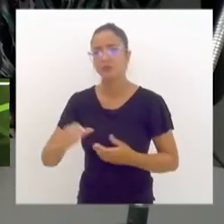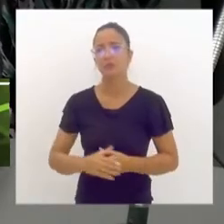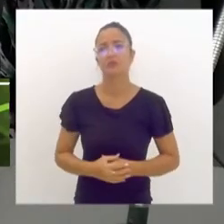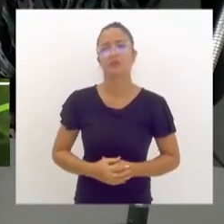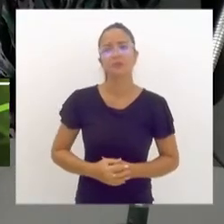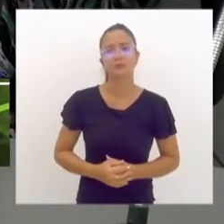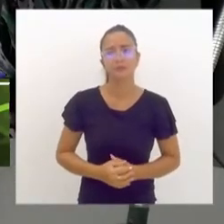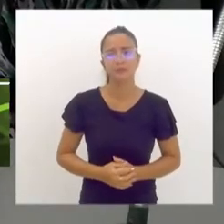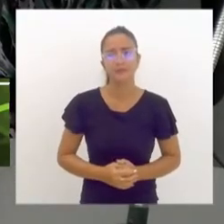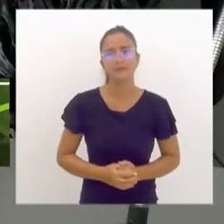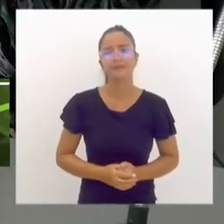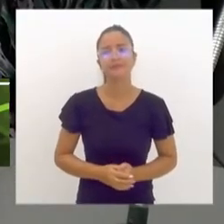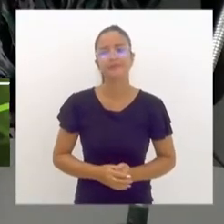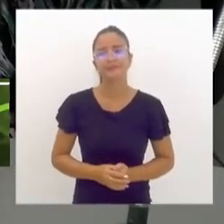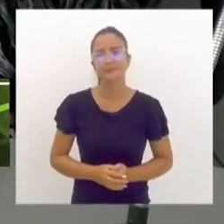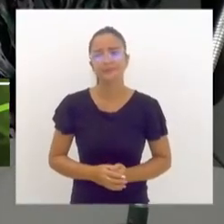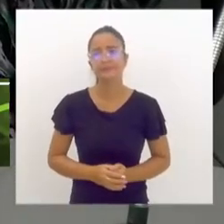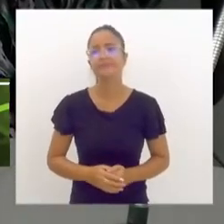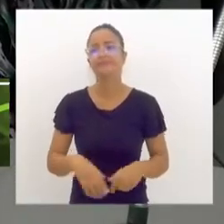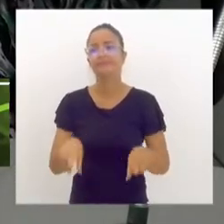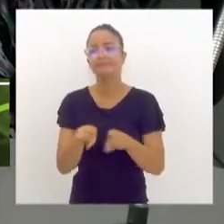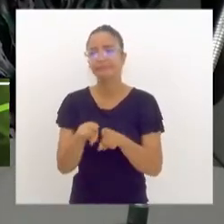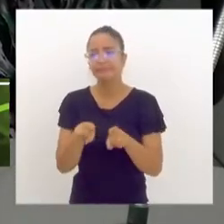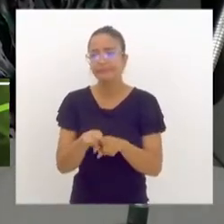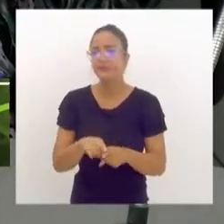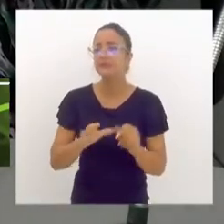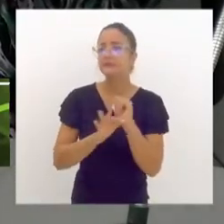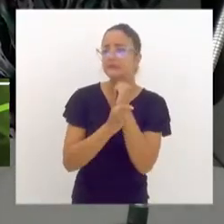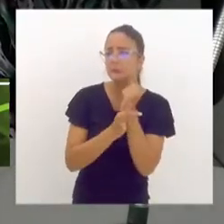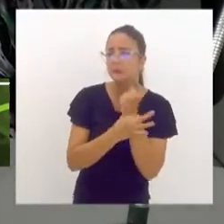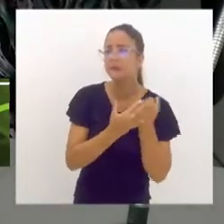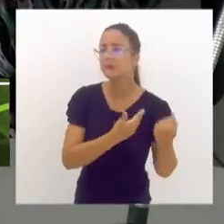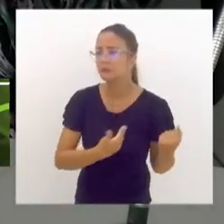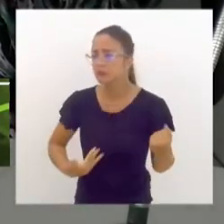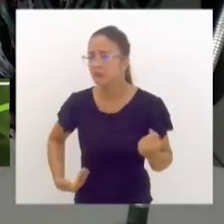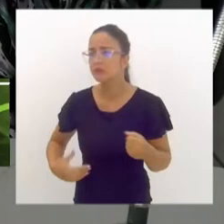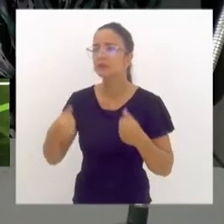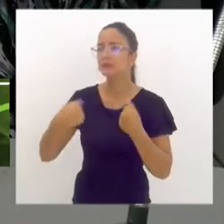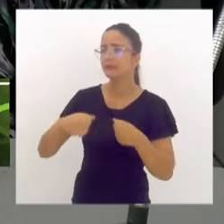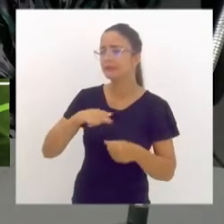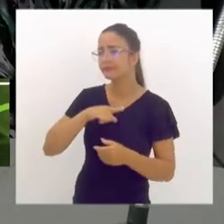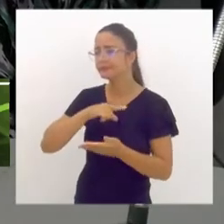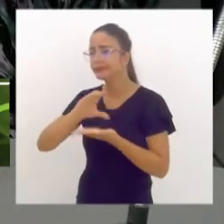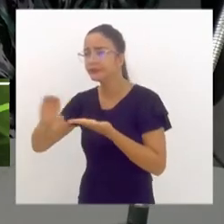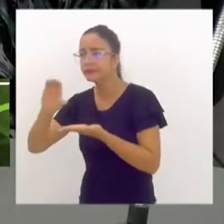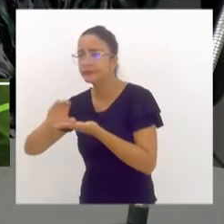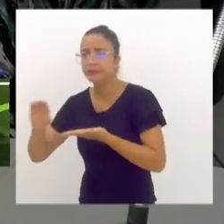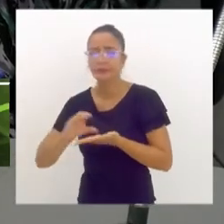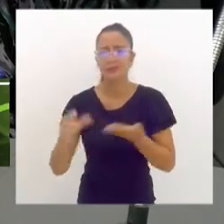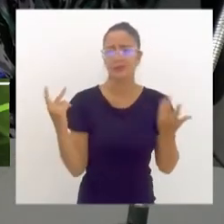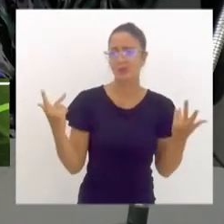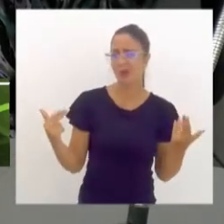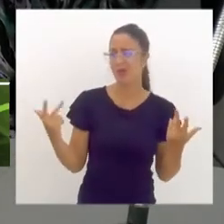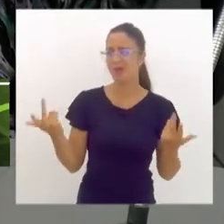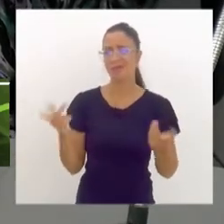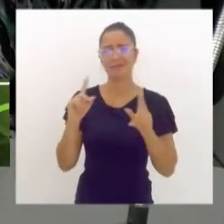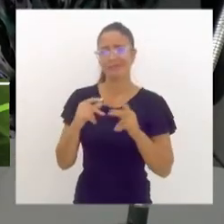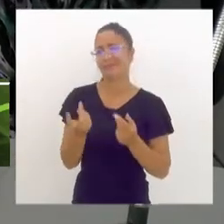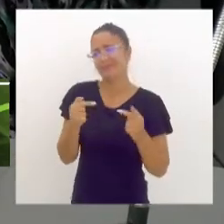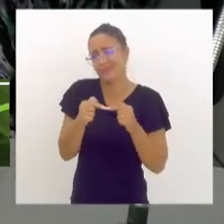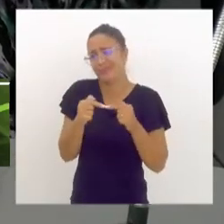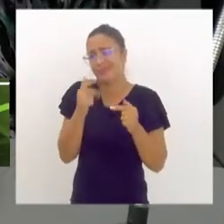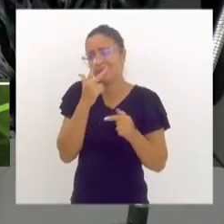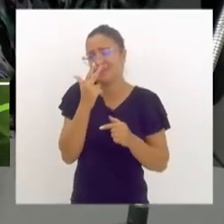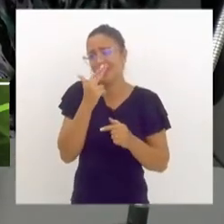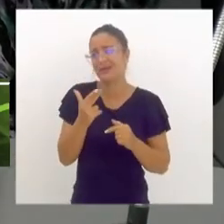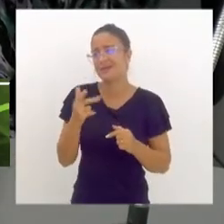sobre os ocupantes do poder executivo que vêm sendo eleitos, né? Eu também